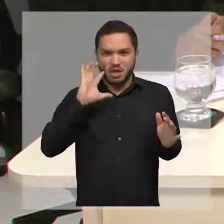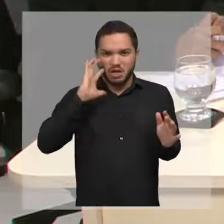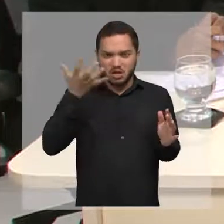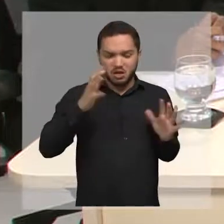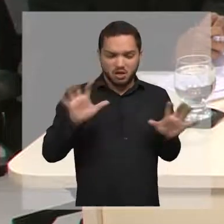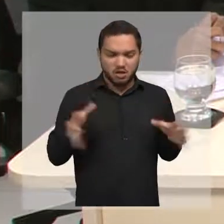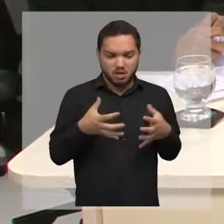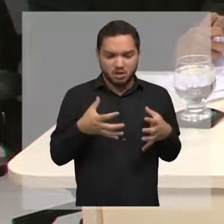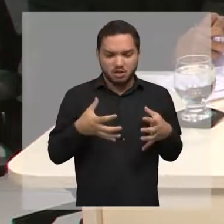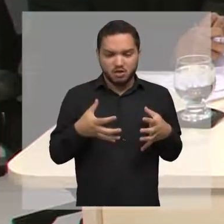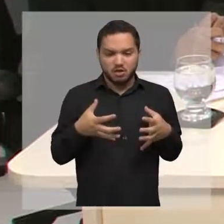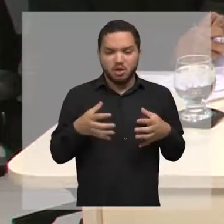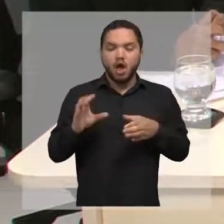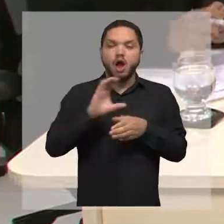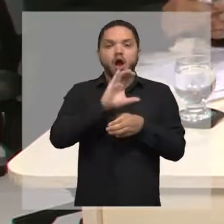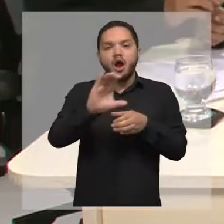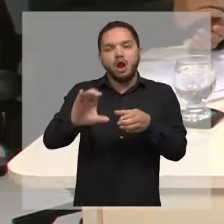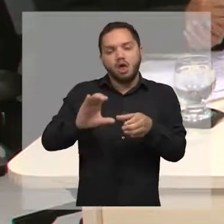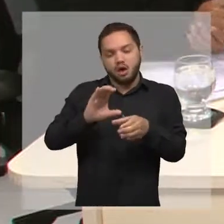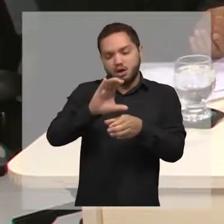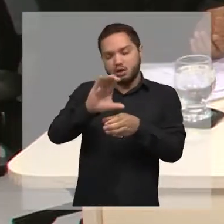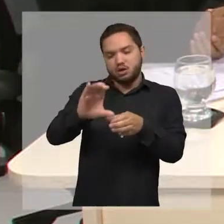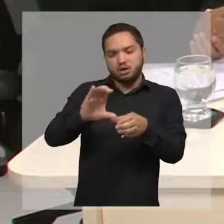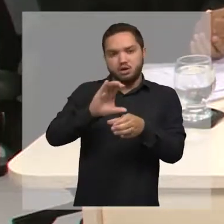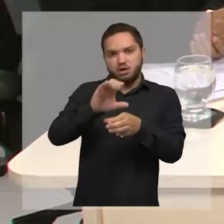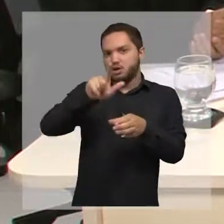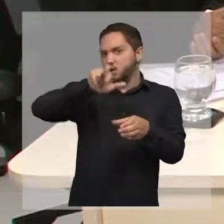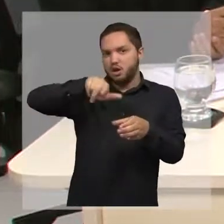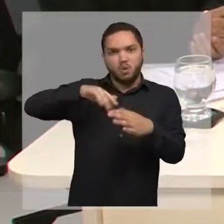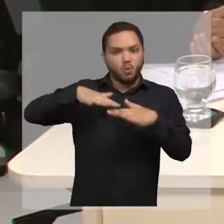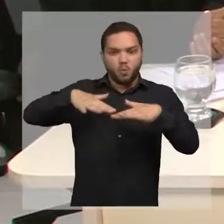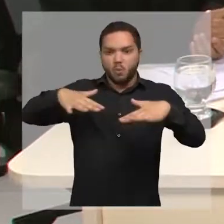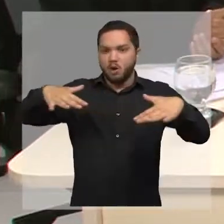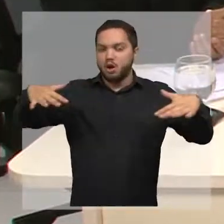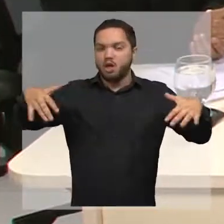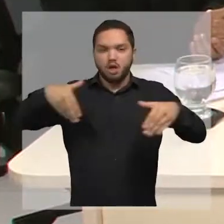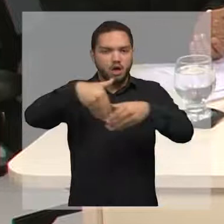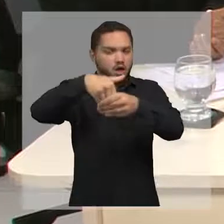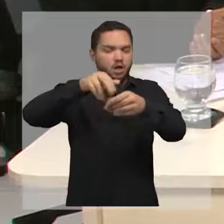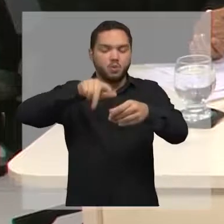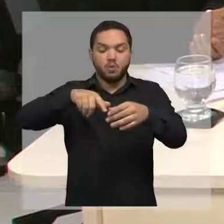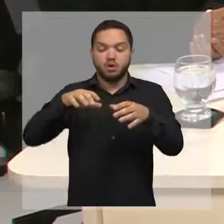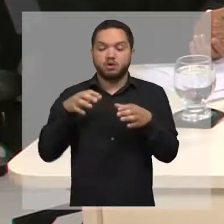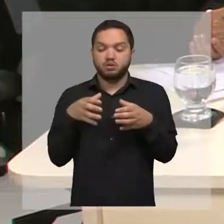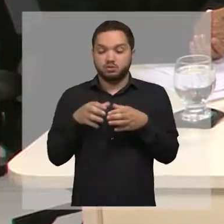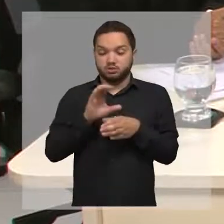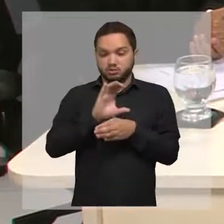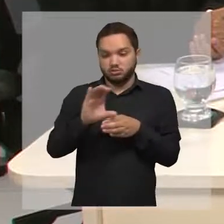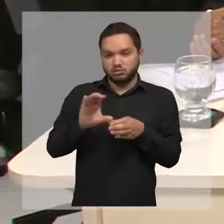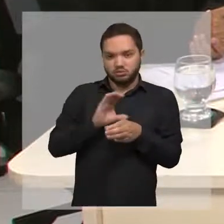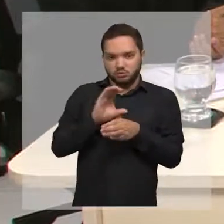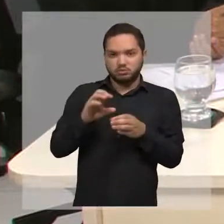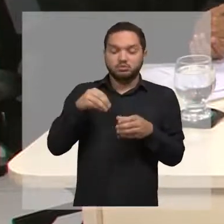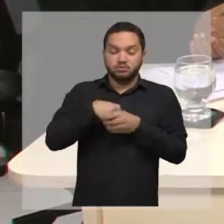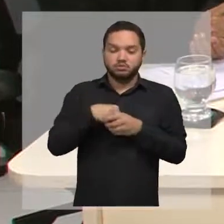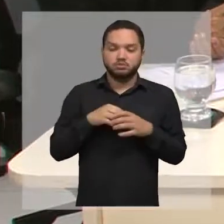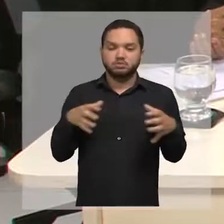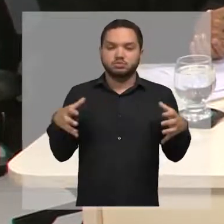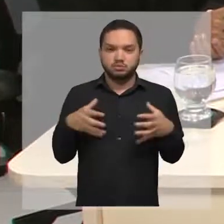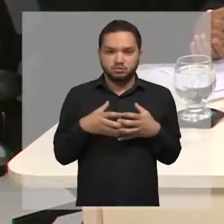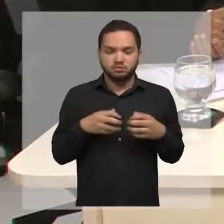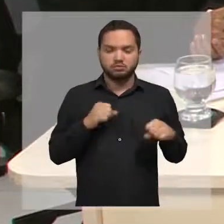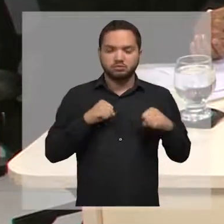uma decisão de comissão é uma decisão colegiada. Não é no plenário não, na comissão não, na comissão. Durante o debate nas